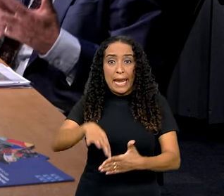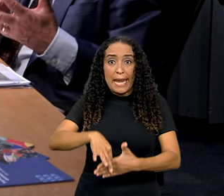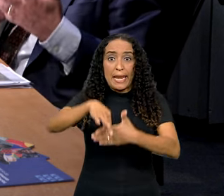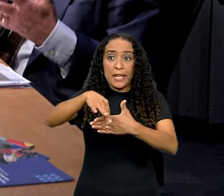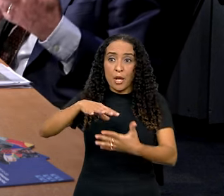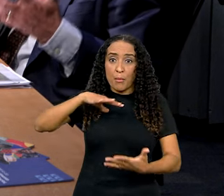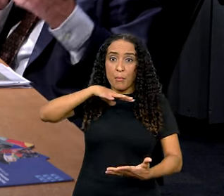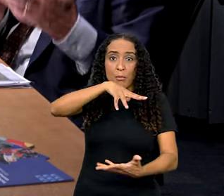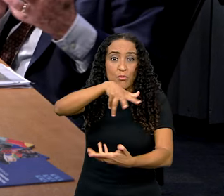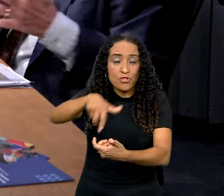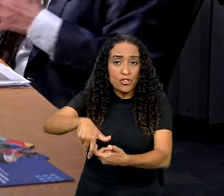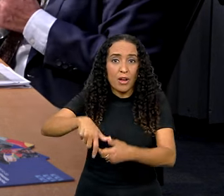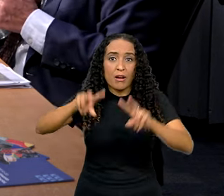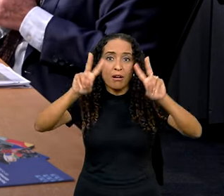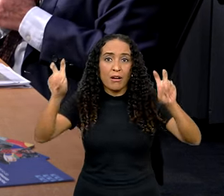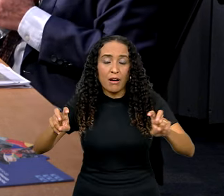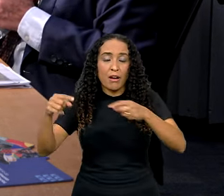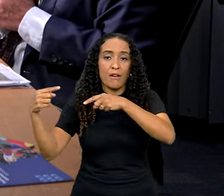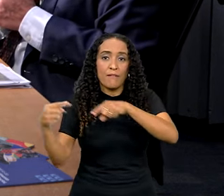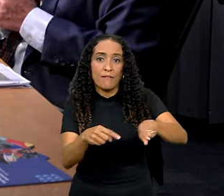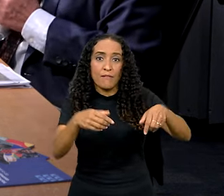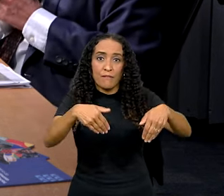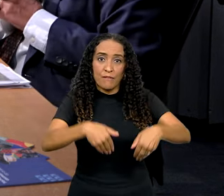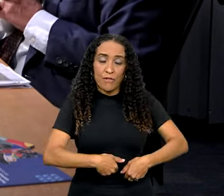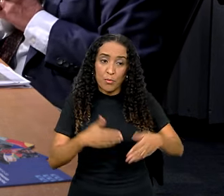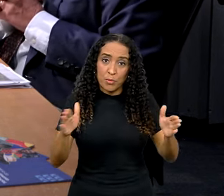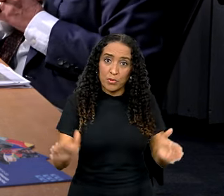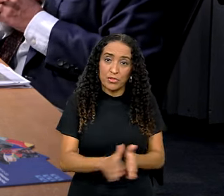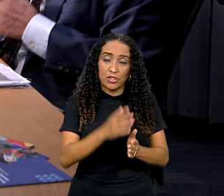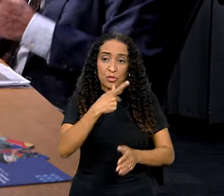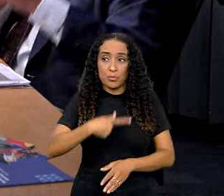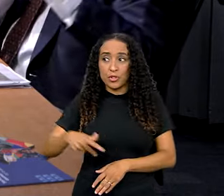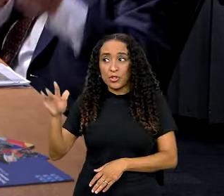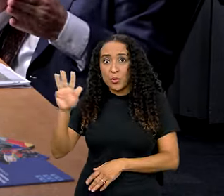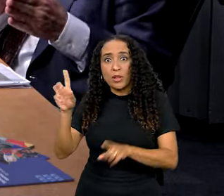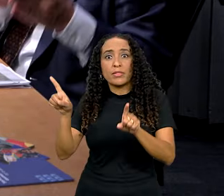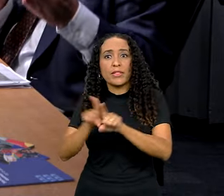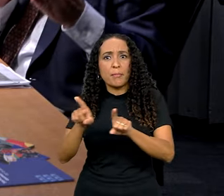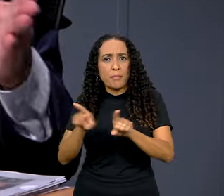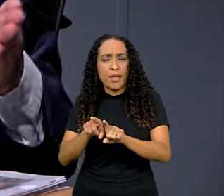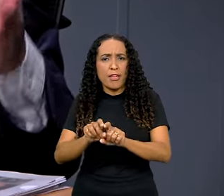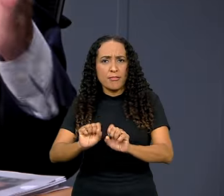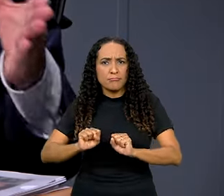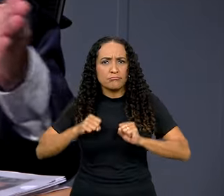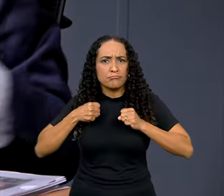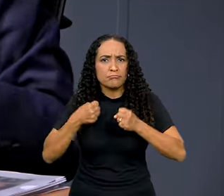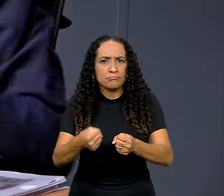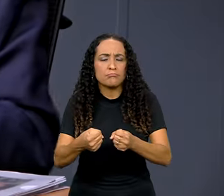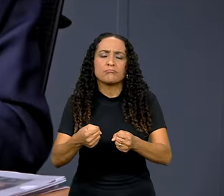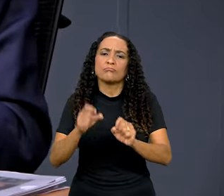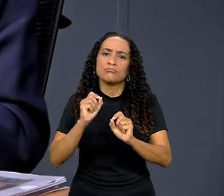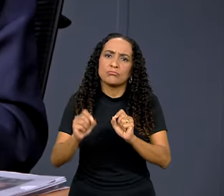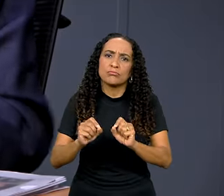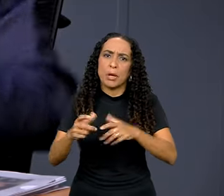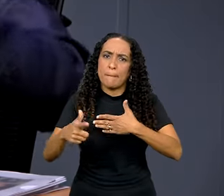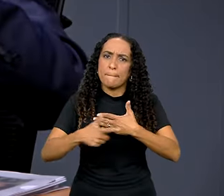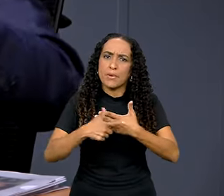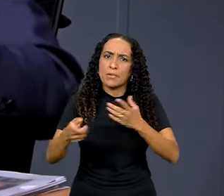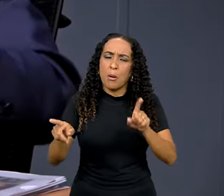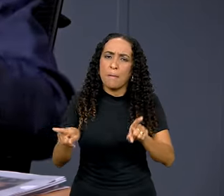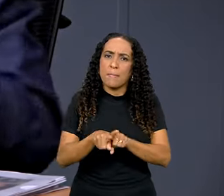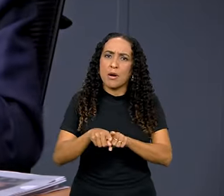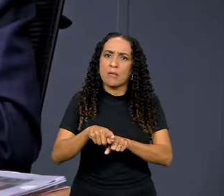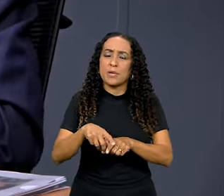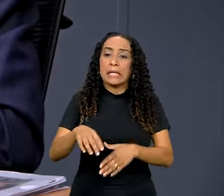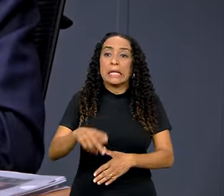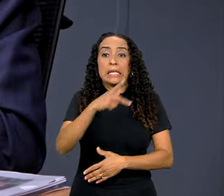líder mundial da causa do combate à fome à pobreza o presidente Lula também Abrace a essa missão na